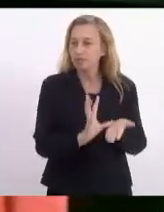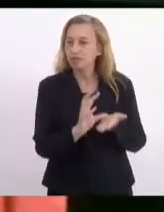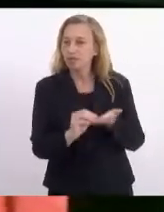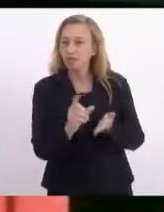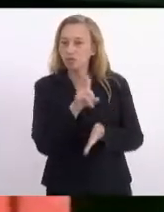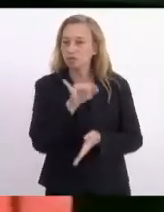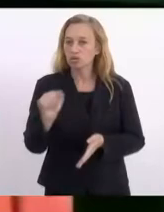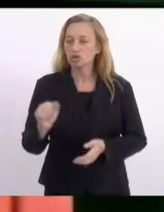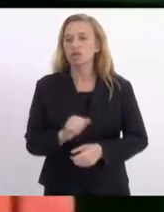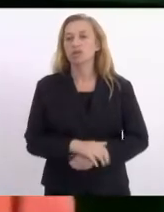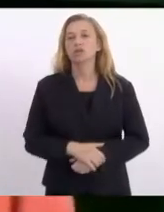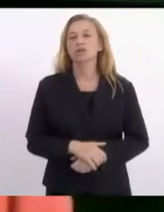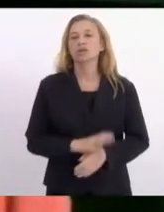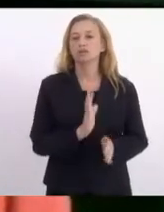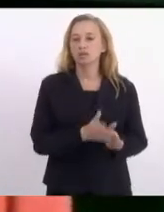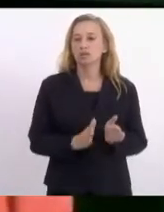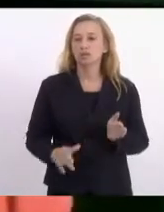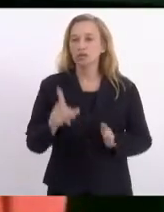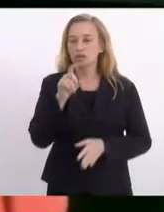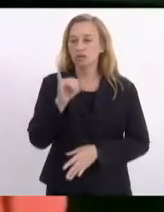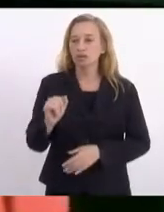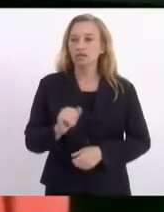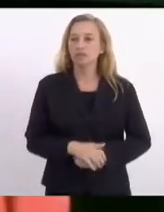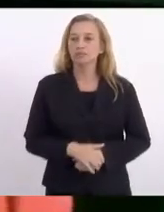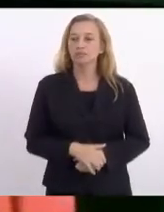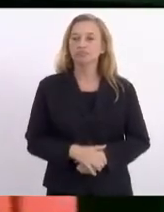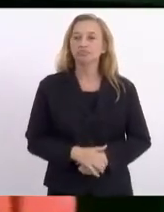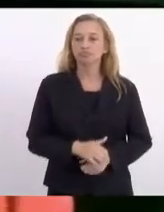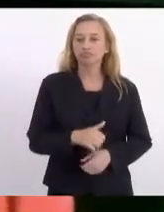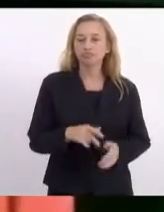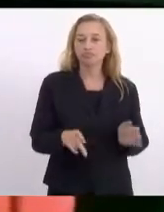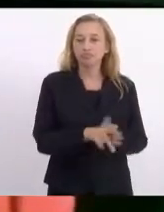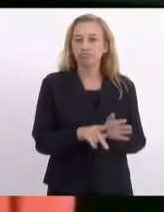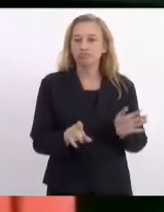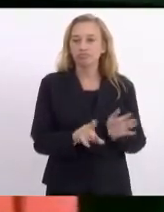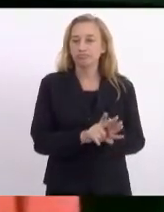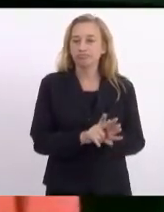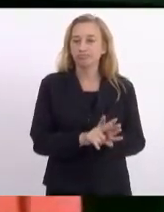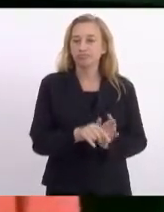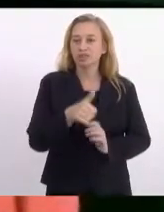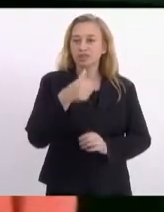dia, na ordem do dia. Um é o projeto de lei